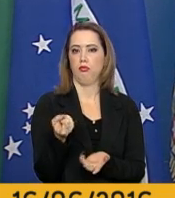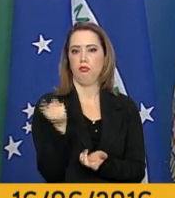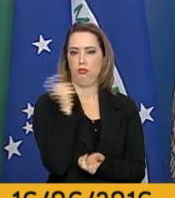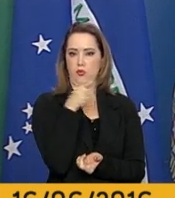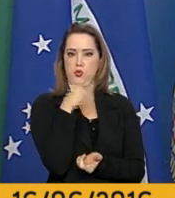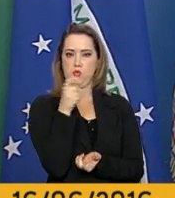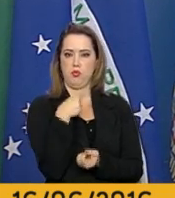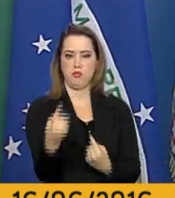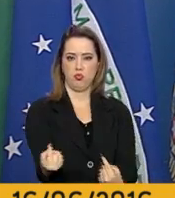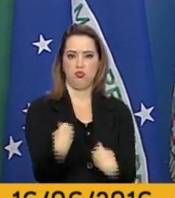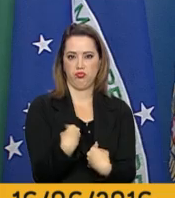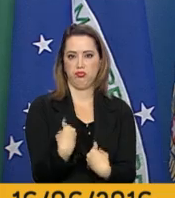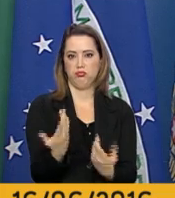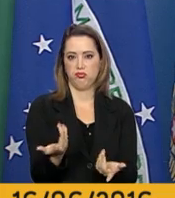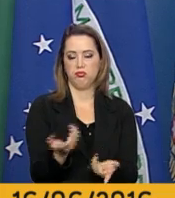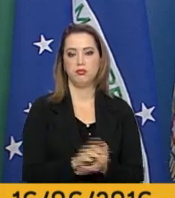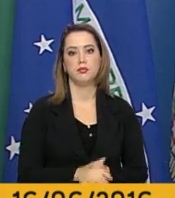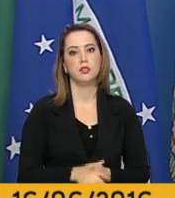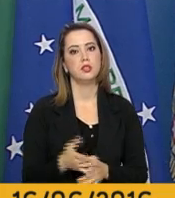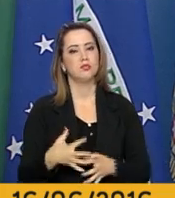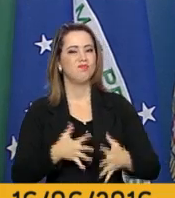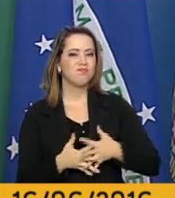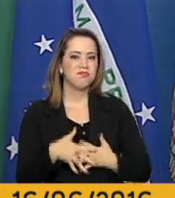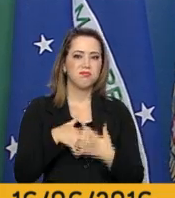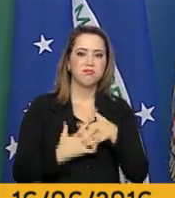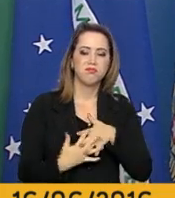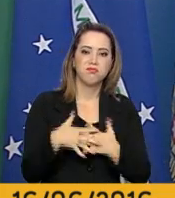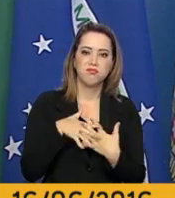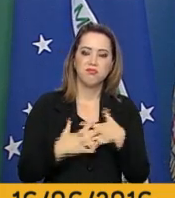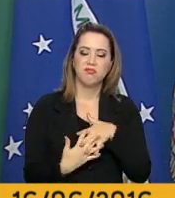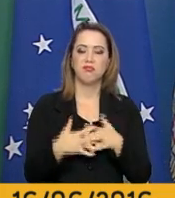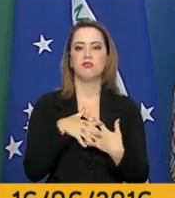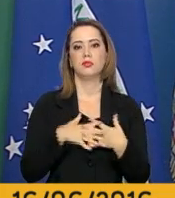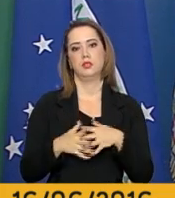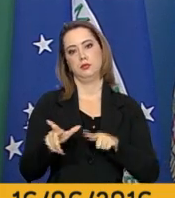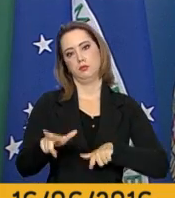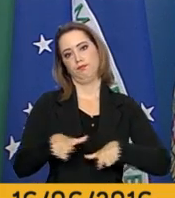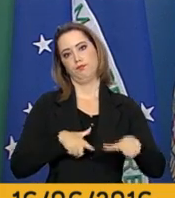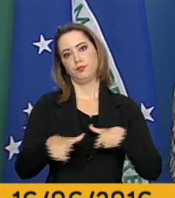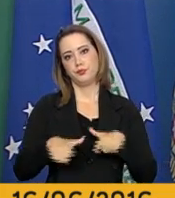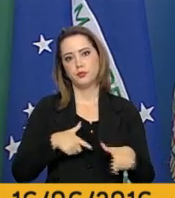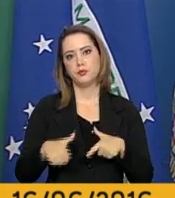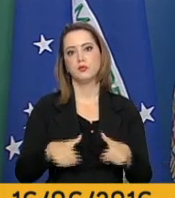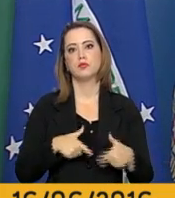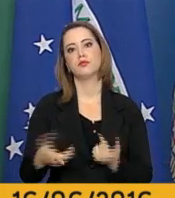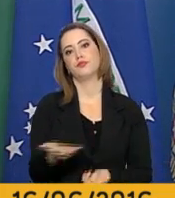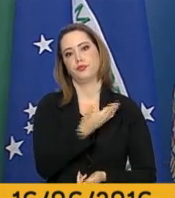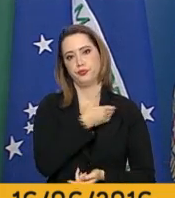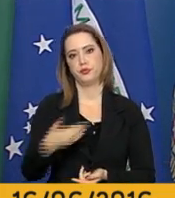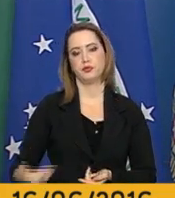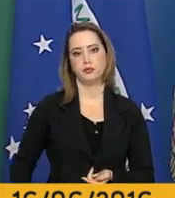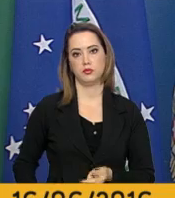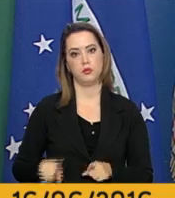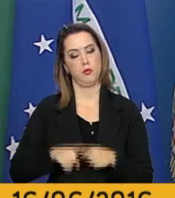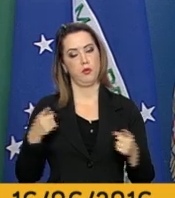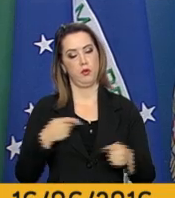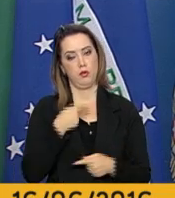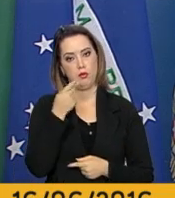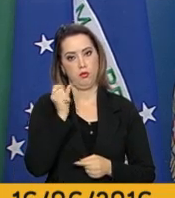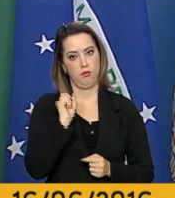leviano como este, que embaraça a atividade, ou pode embaraçar a atividade governamental. Mas eu quero aqui